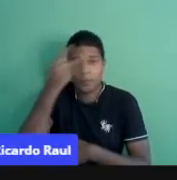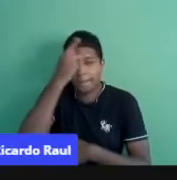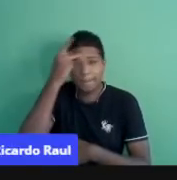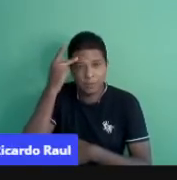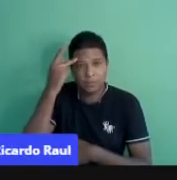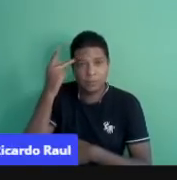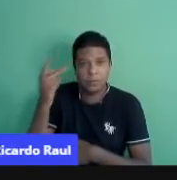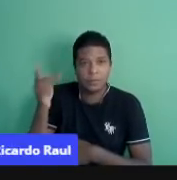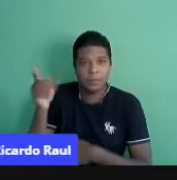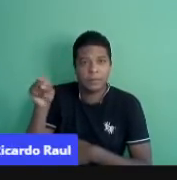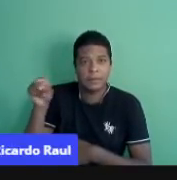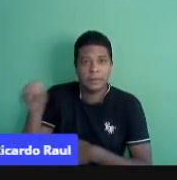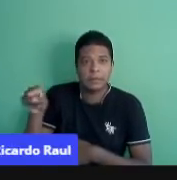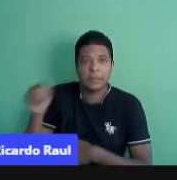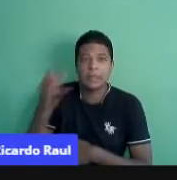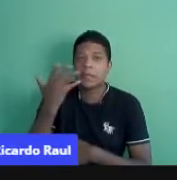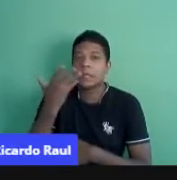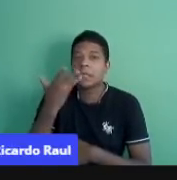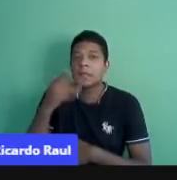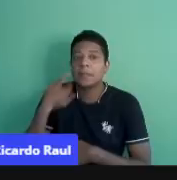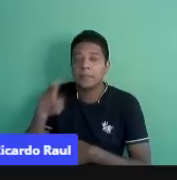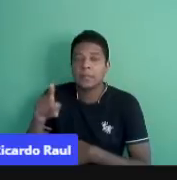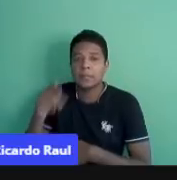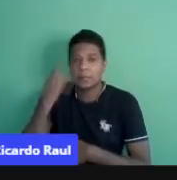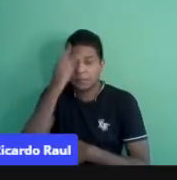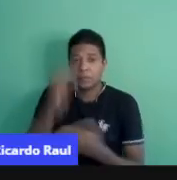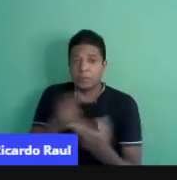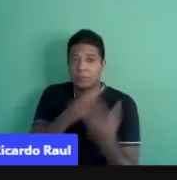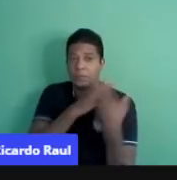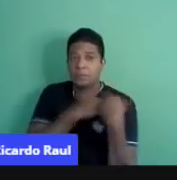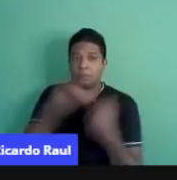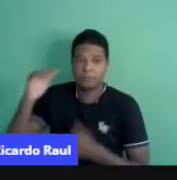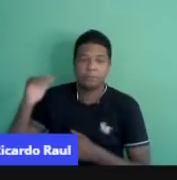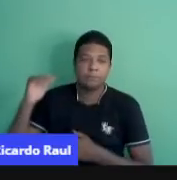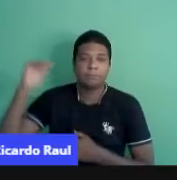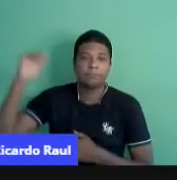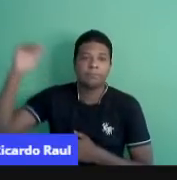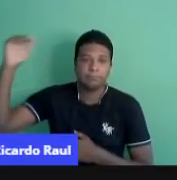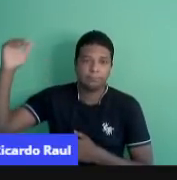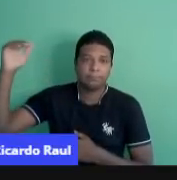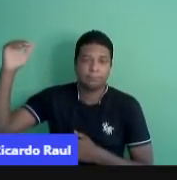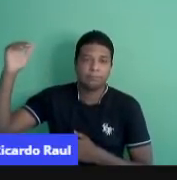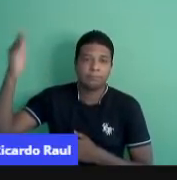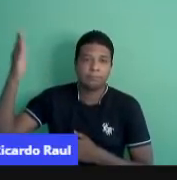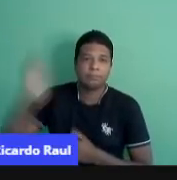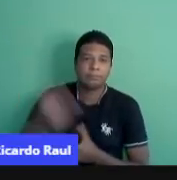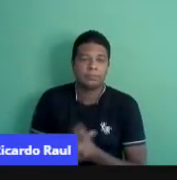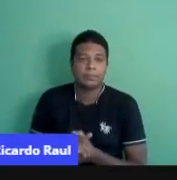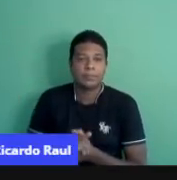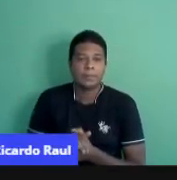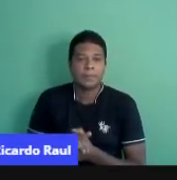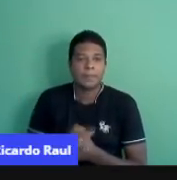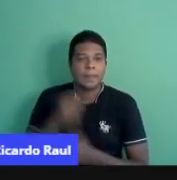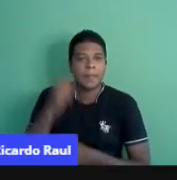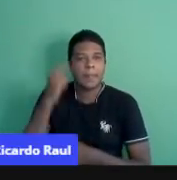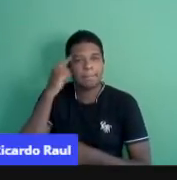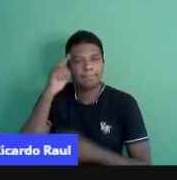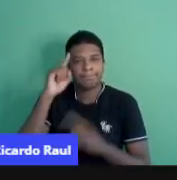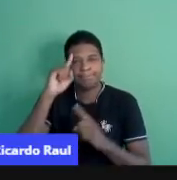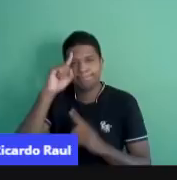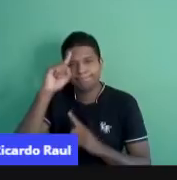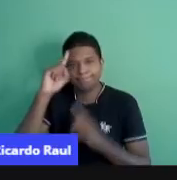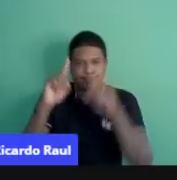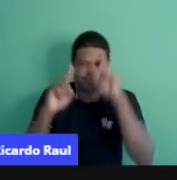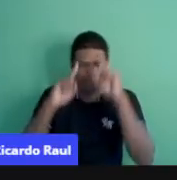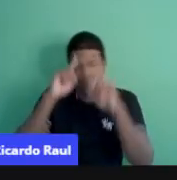vai ser essa criança e o responsável, o adulto responsável. Então, nós vamos ter que redescobrir isso para